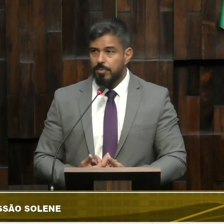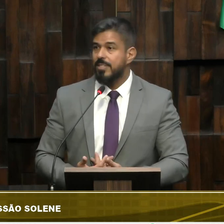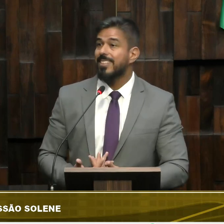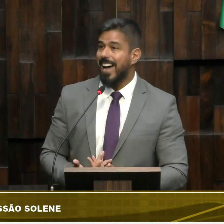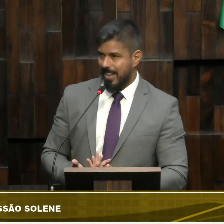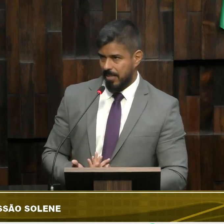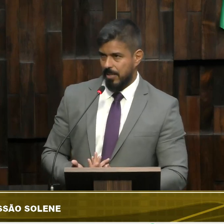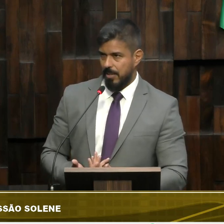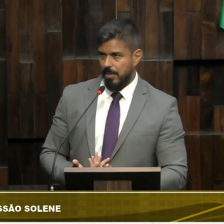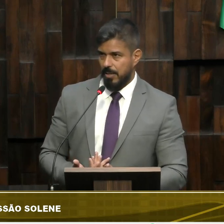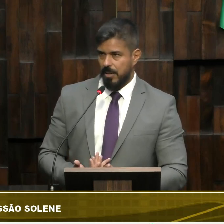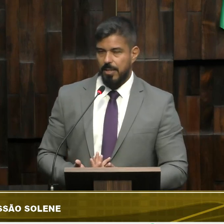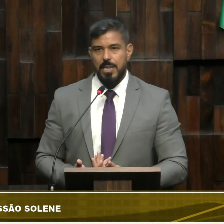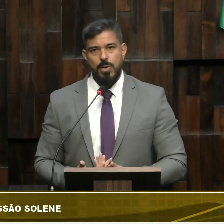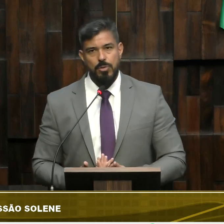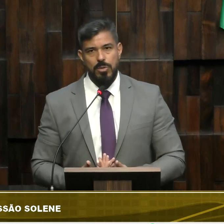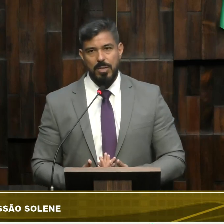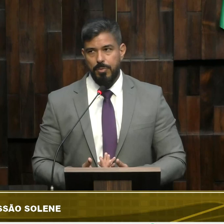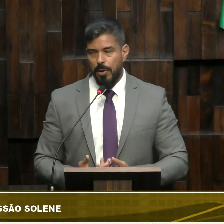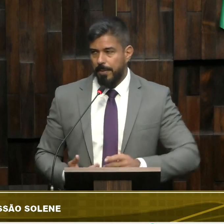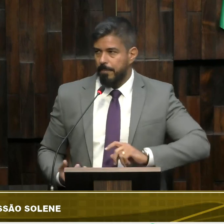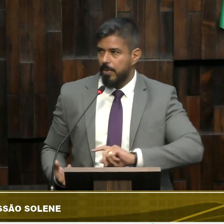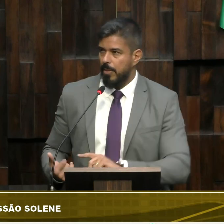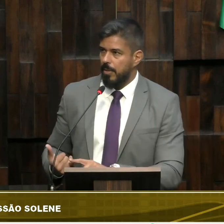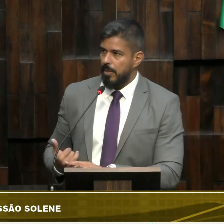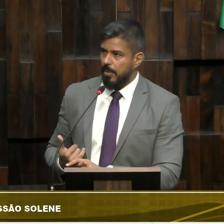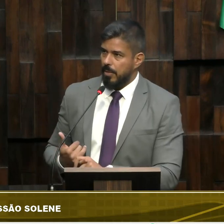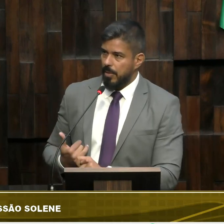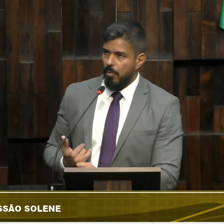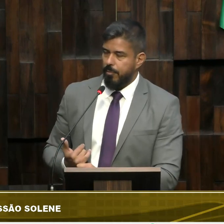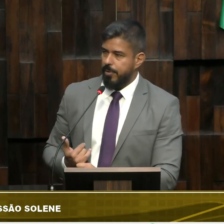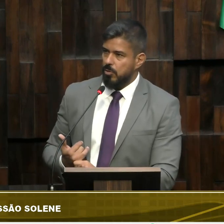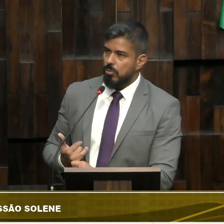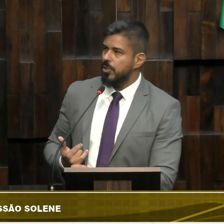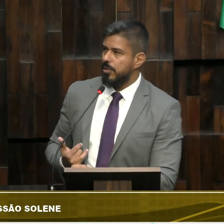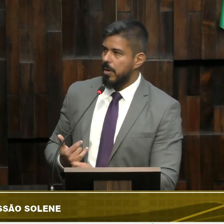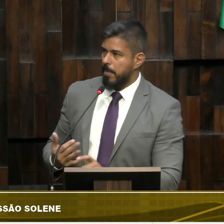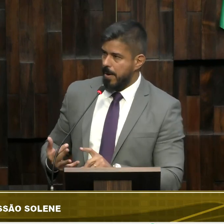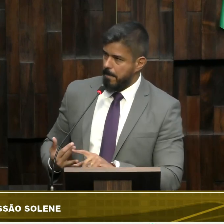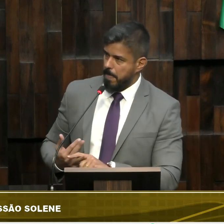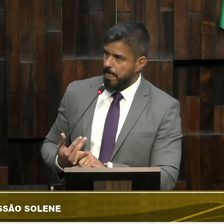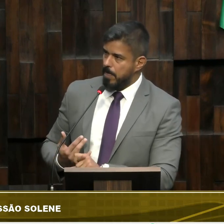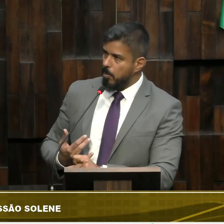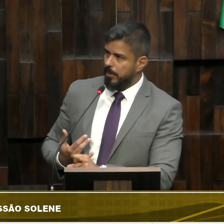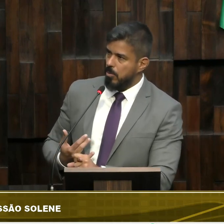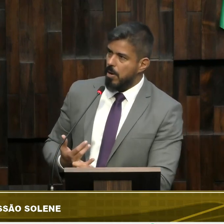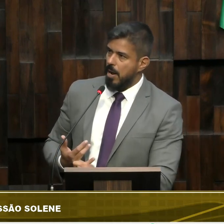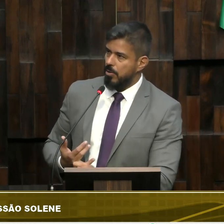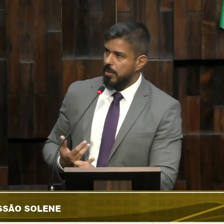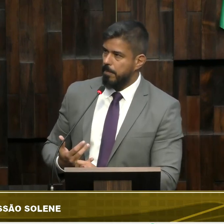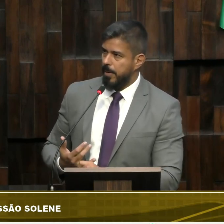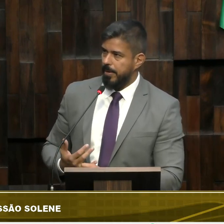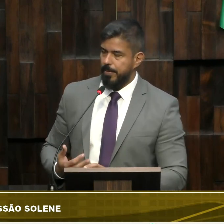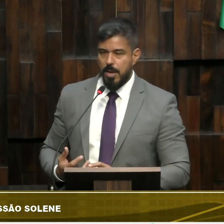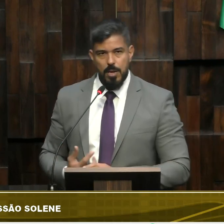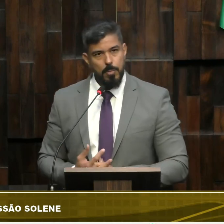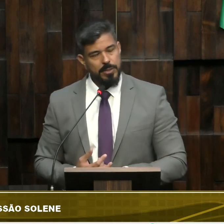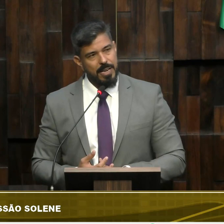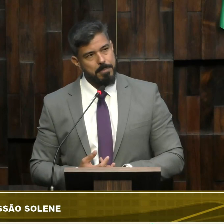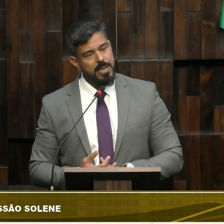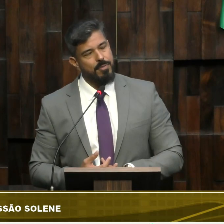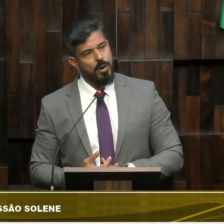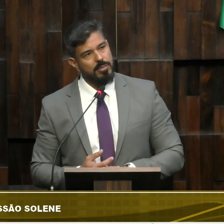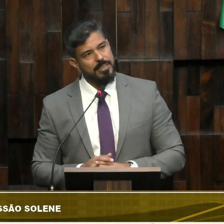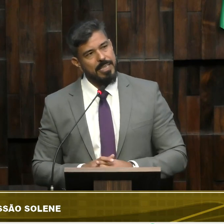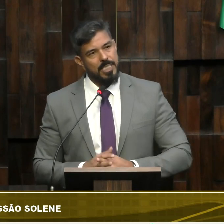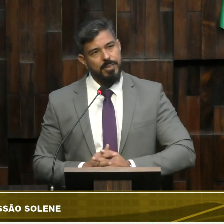deixa eu ver se dá. E aí o resultado foi, não fiz um dia de campanha, não botei um real de campanha, eu botei